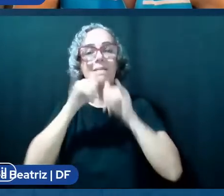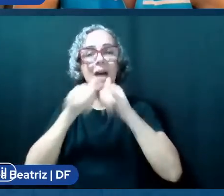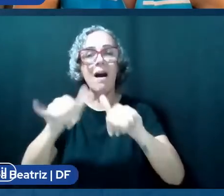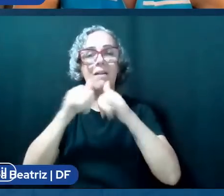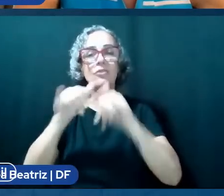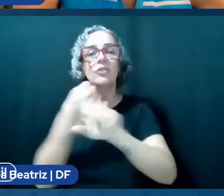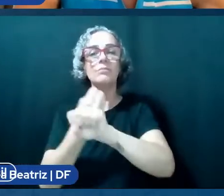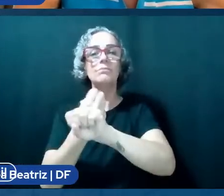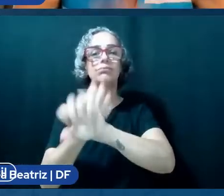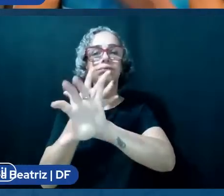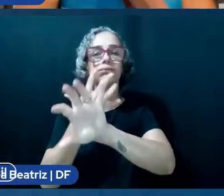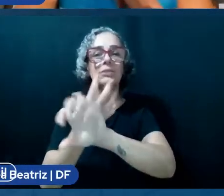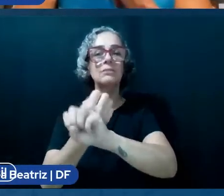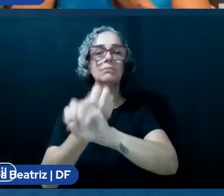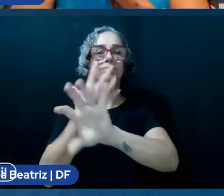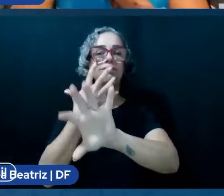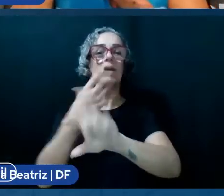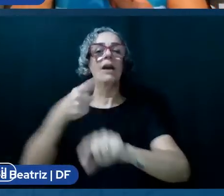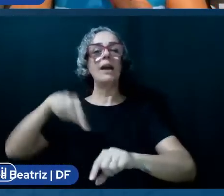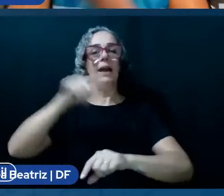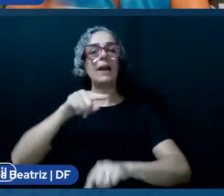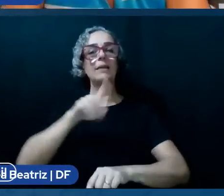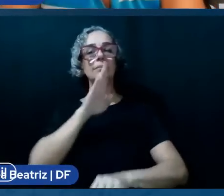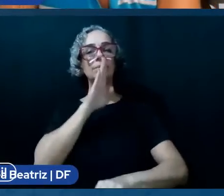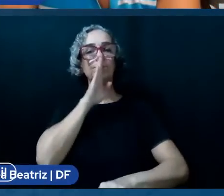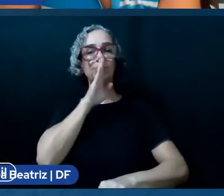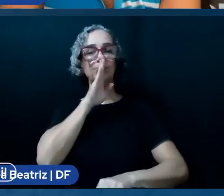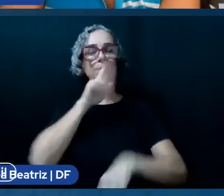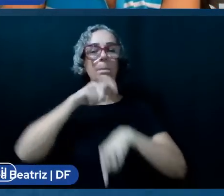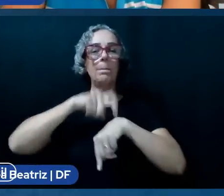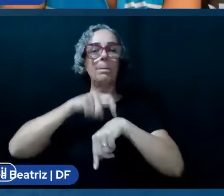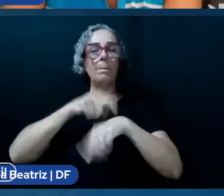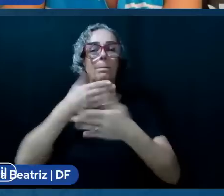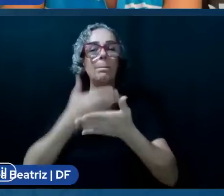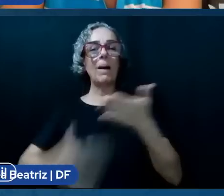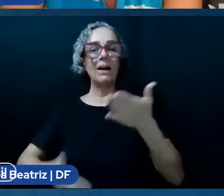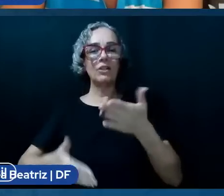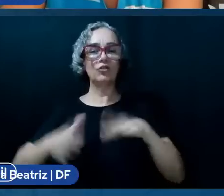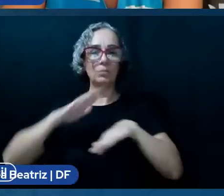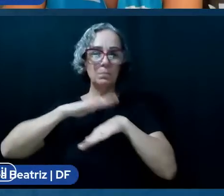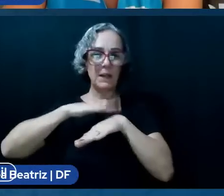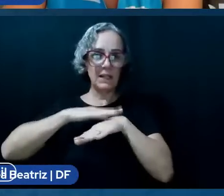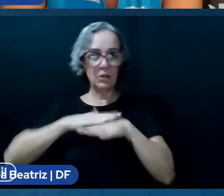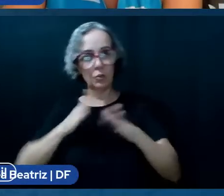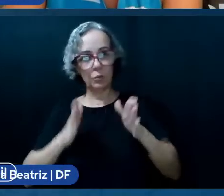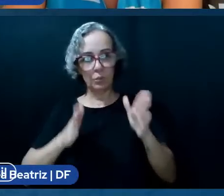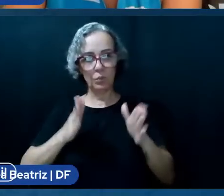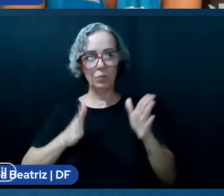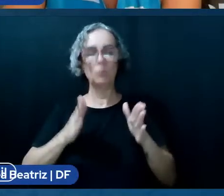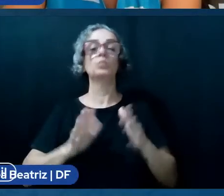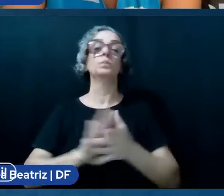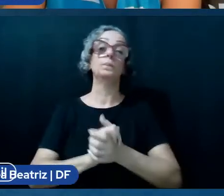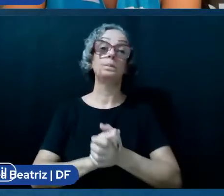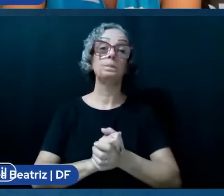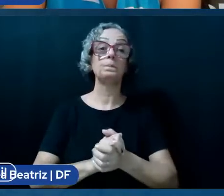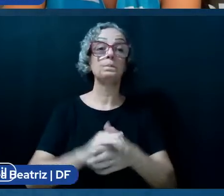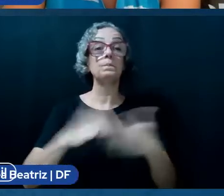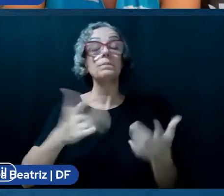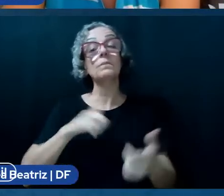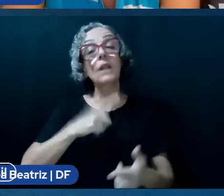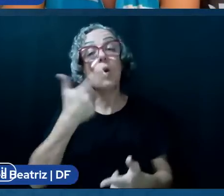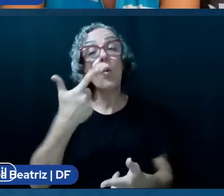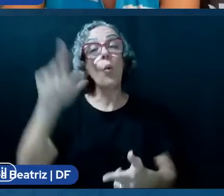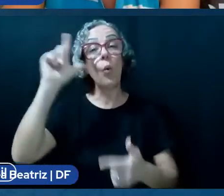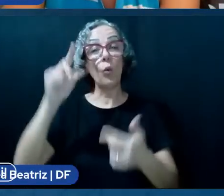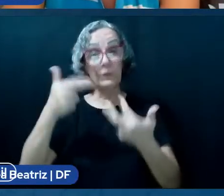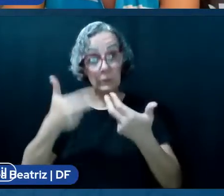percam a sensibilidade temporariamente. Uhum. A outra questão, o outro motivo, eles dizem assim, que quando o